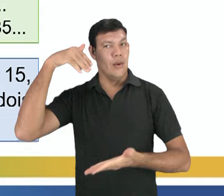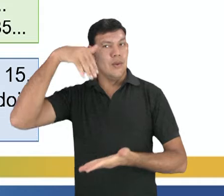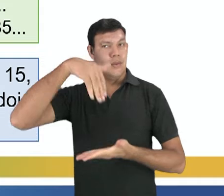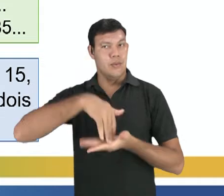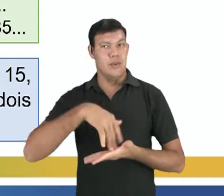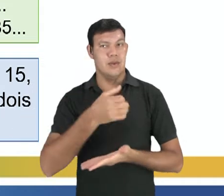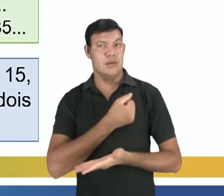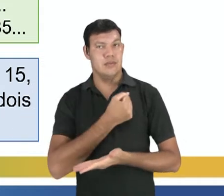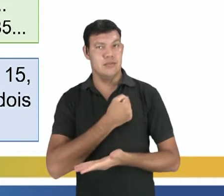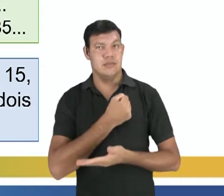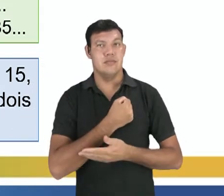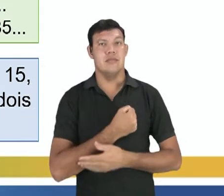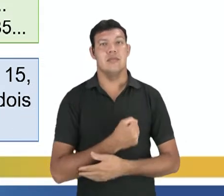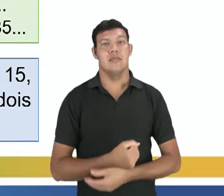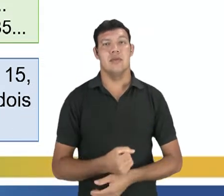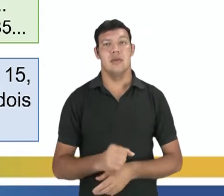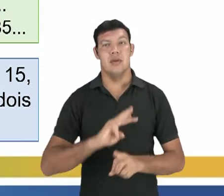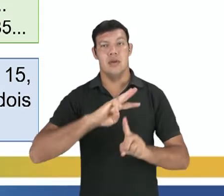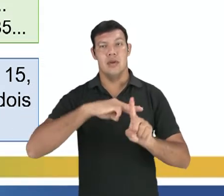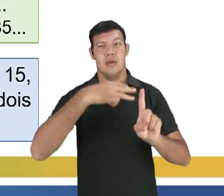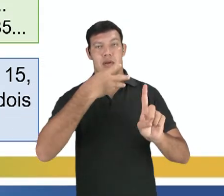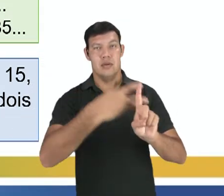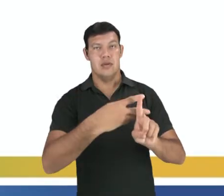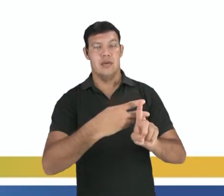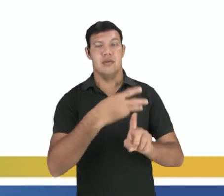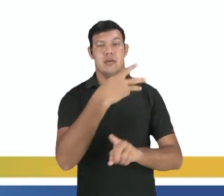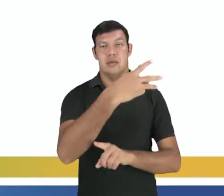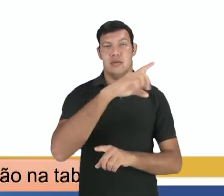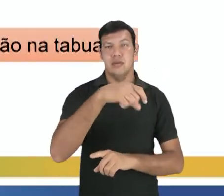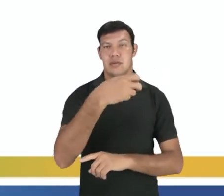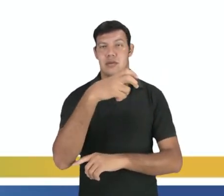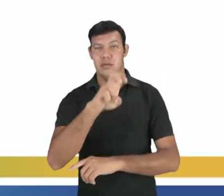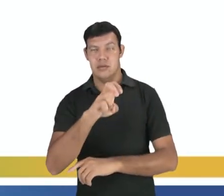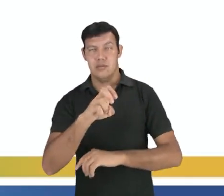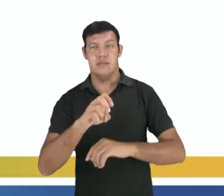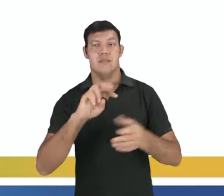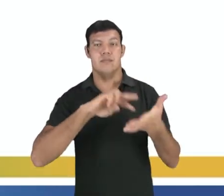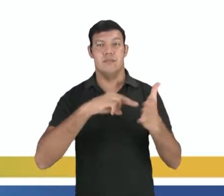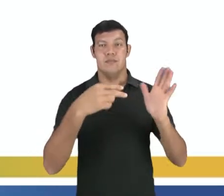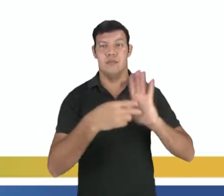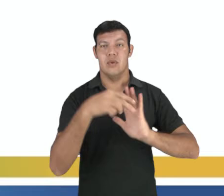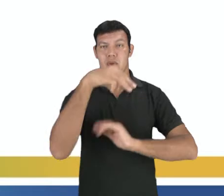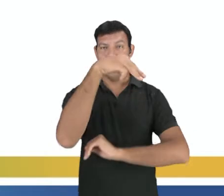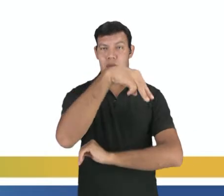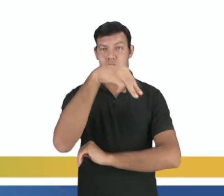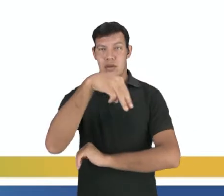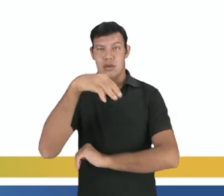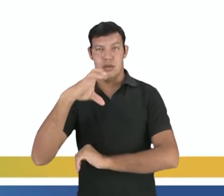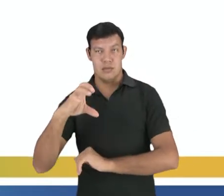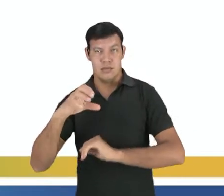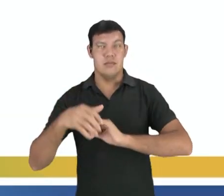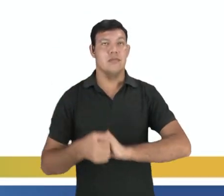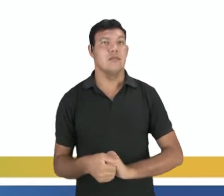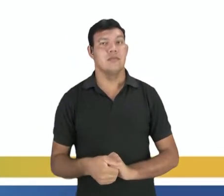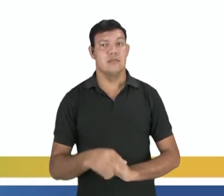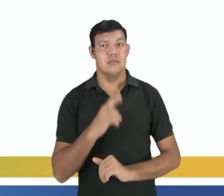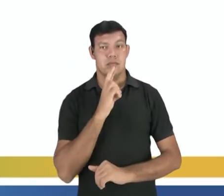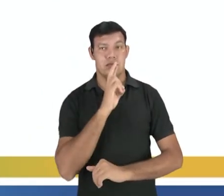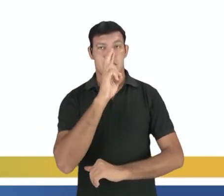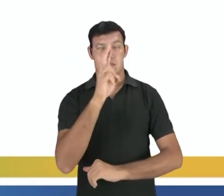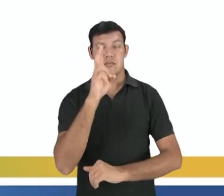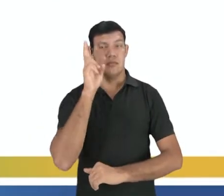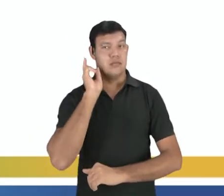comum de 3 e 5. Então, 15 é o MMC, ok? O mesmo resultado a